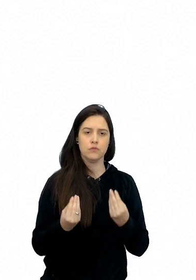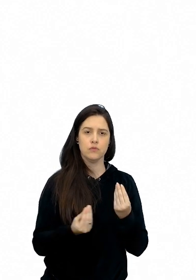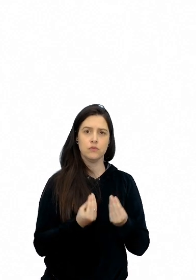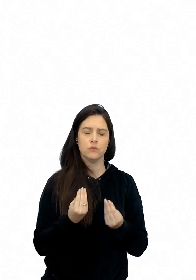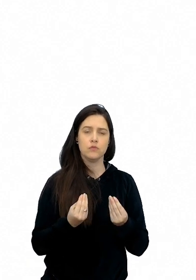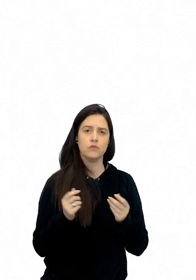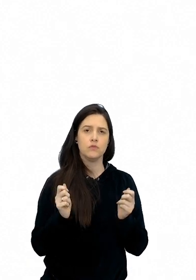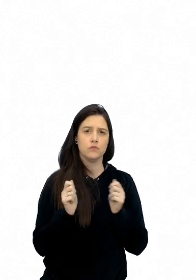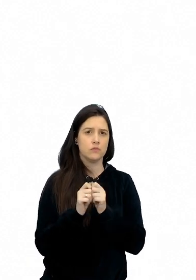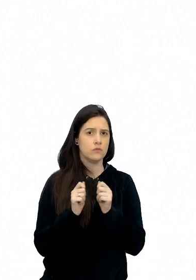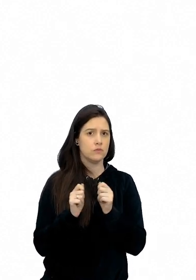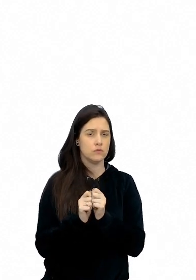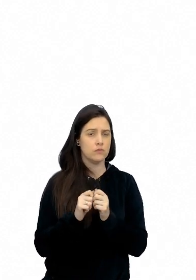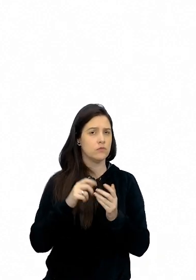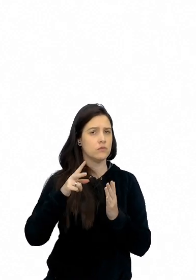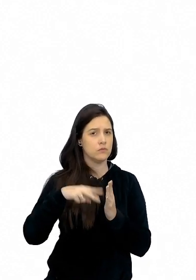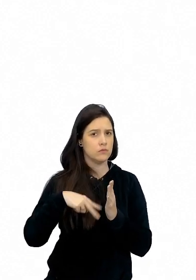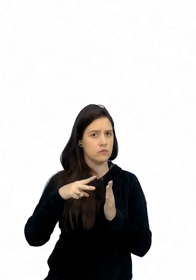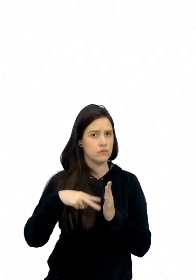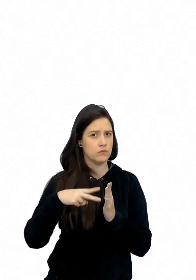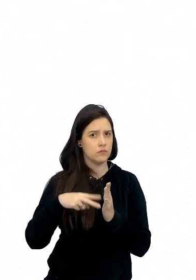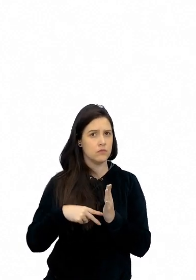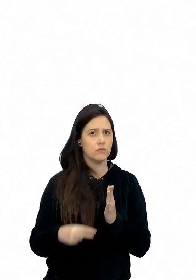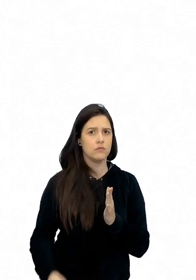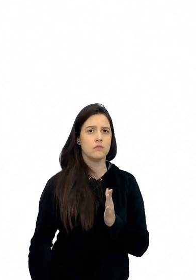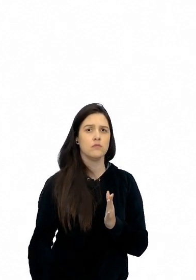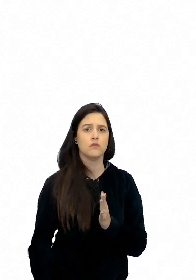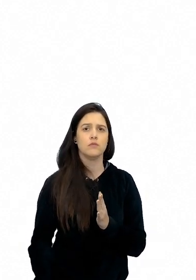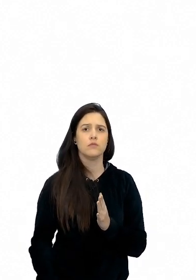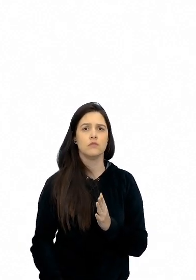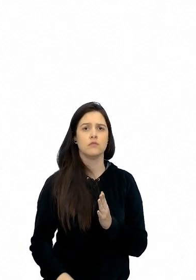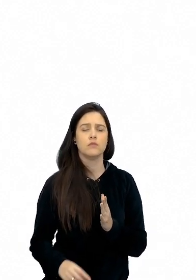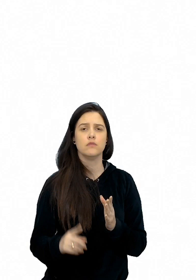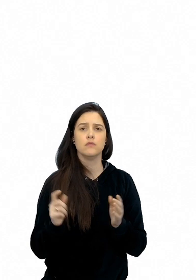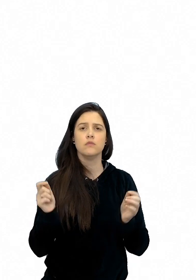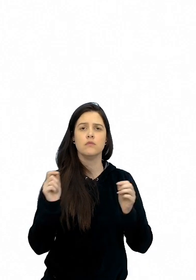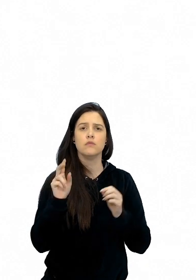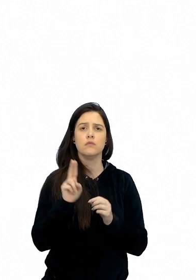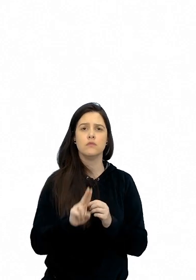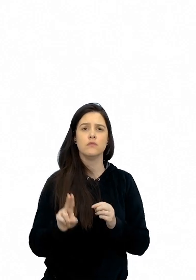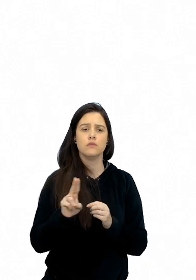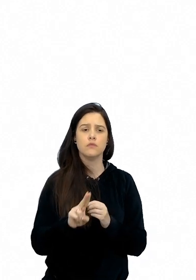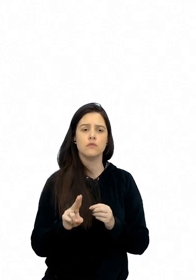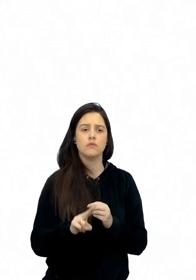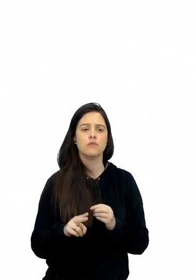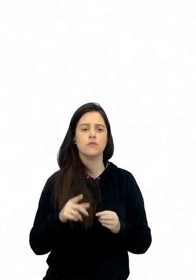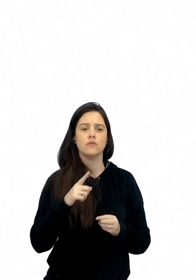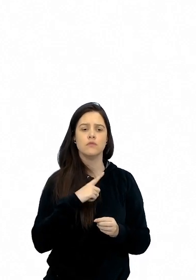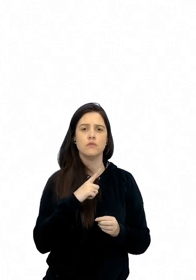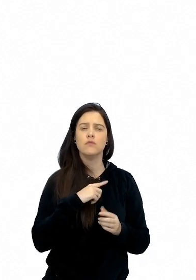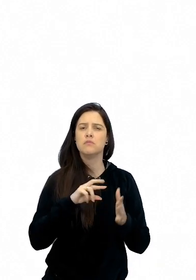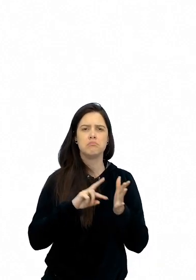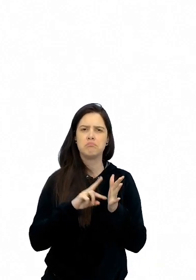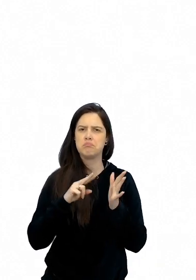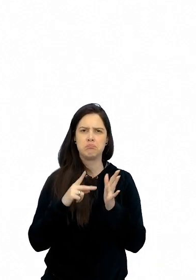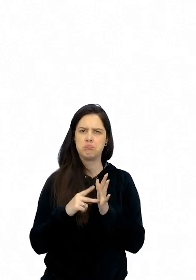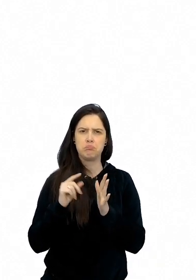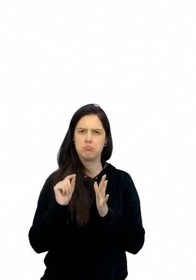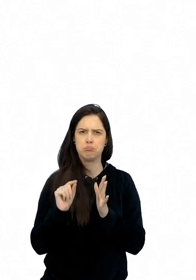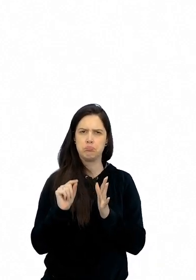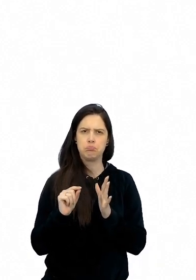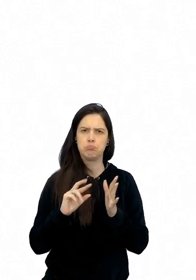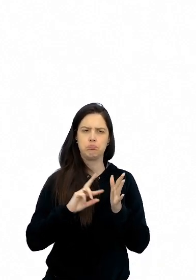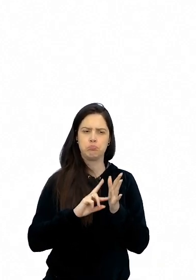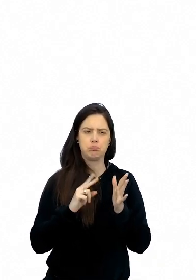esse desenho, né? Que justamente é ele que marca o que é o ângulo, tá? Mas o que significa isso? O que